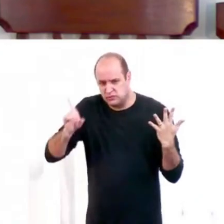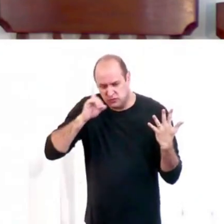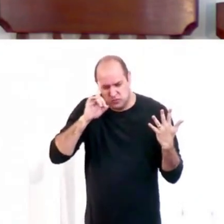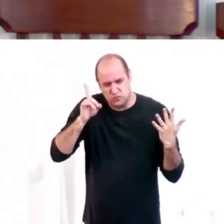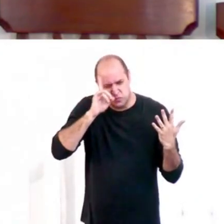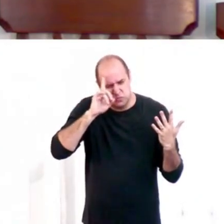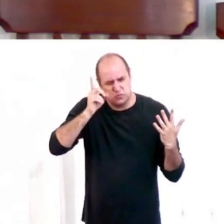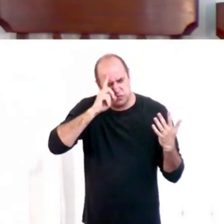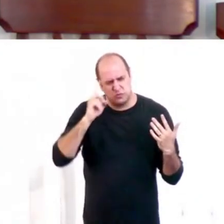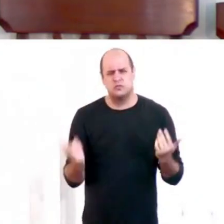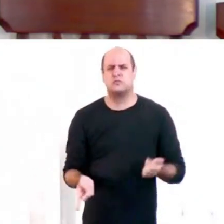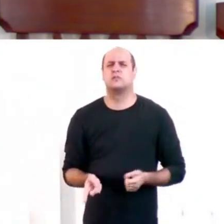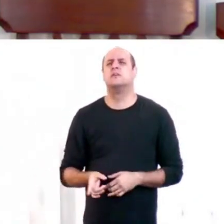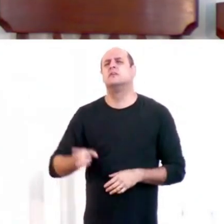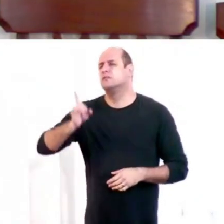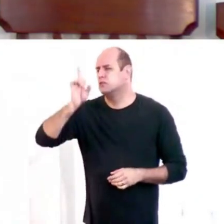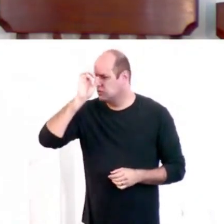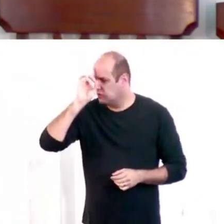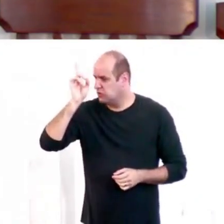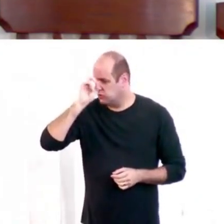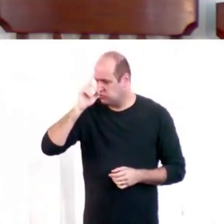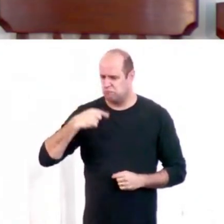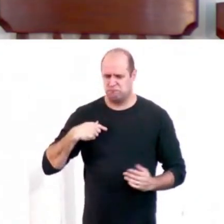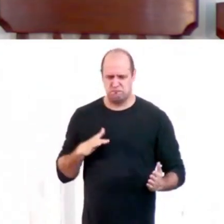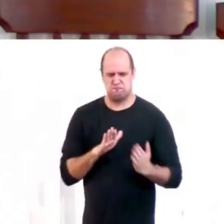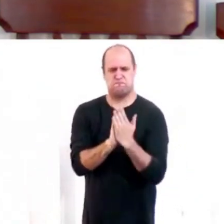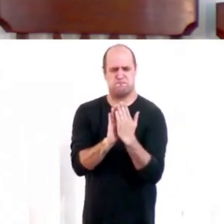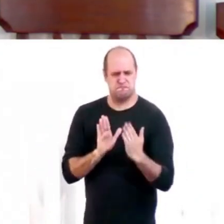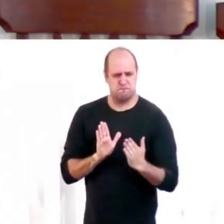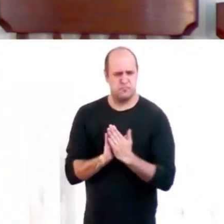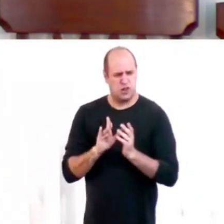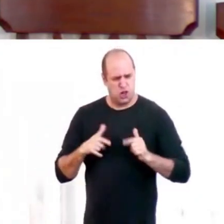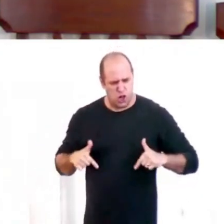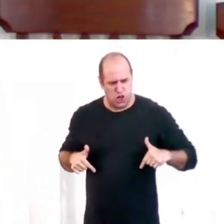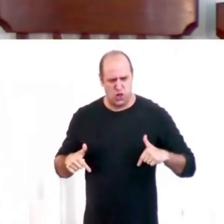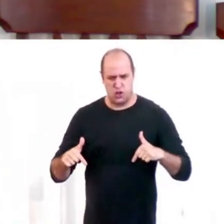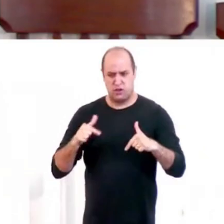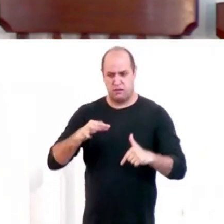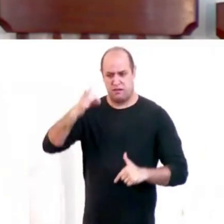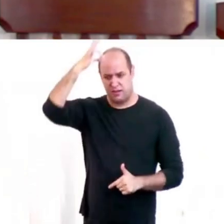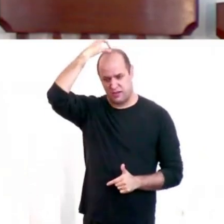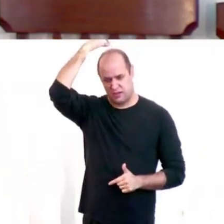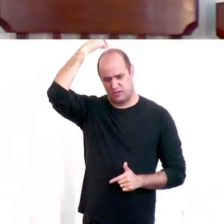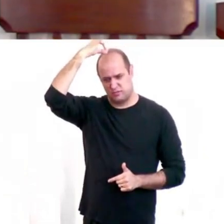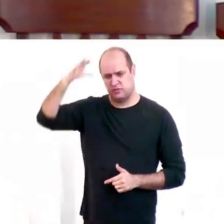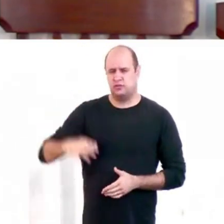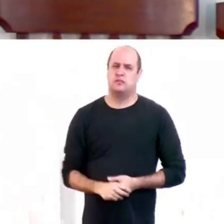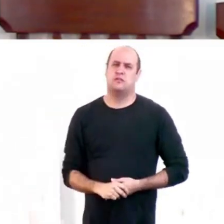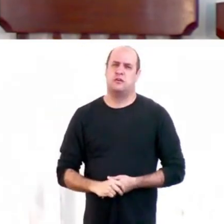é todos os dias um enfrentamento de batalha espiritual.